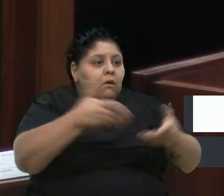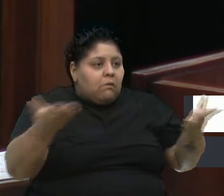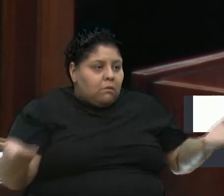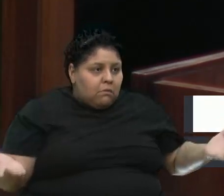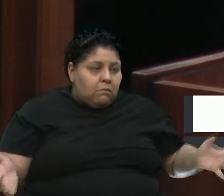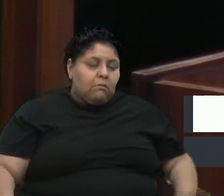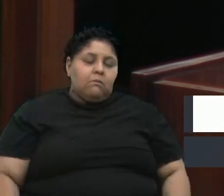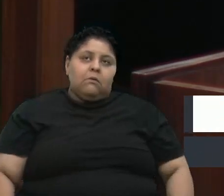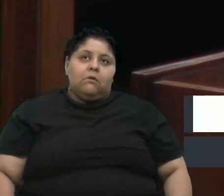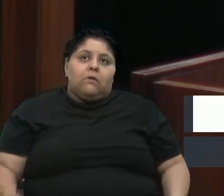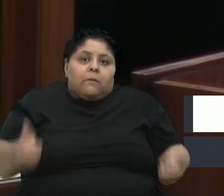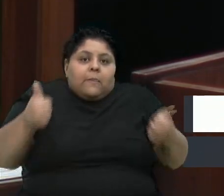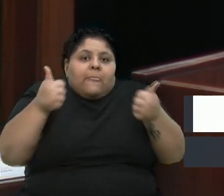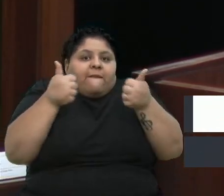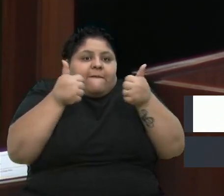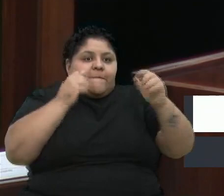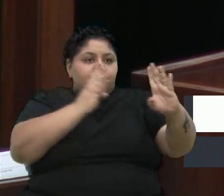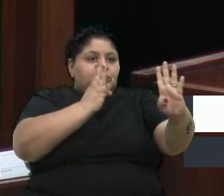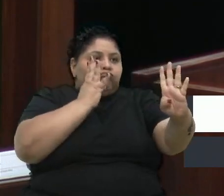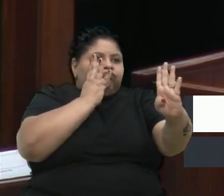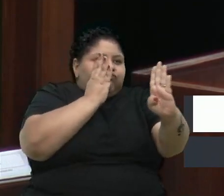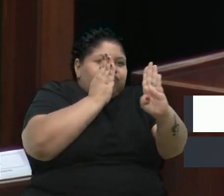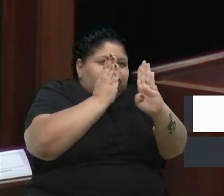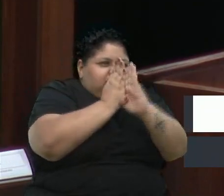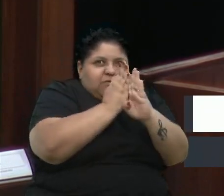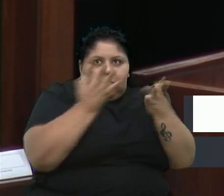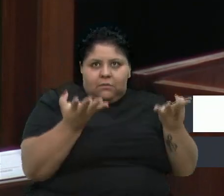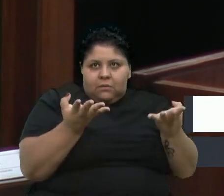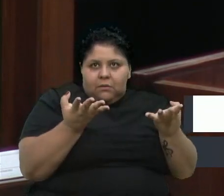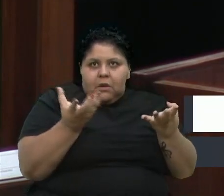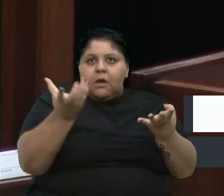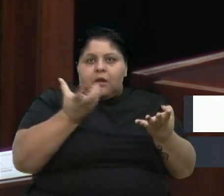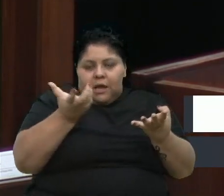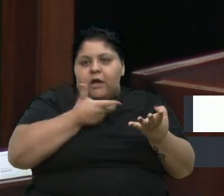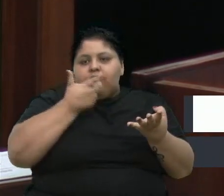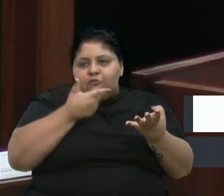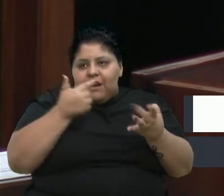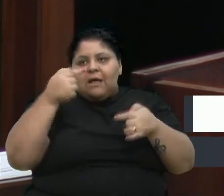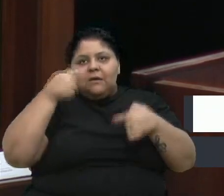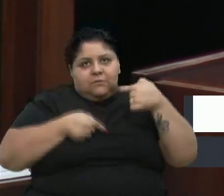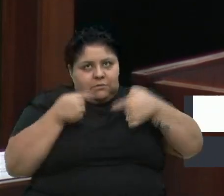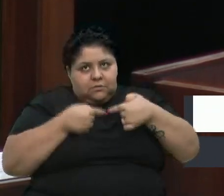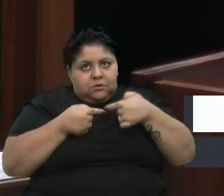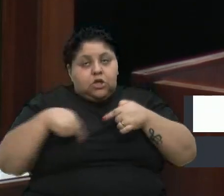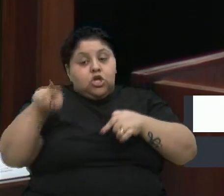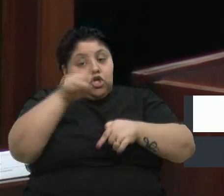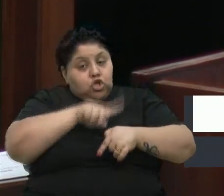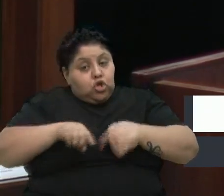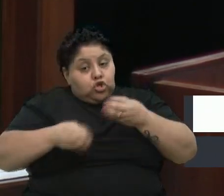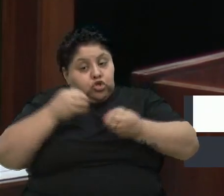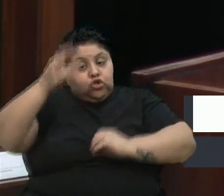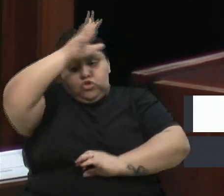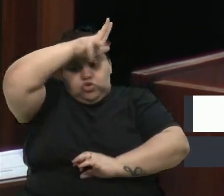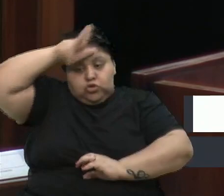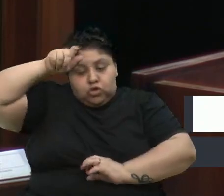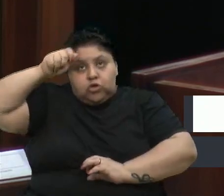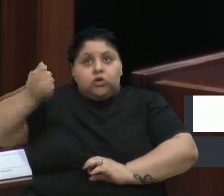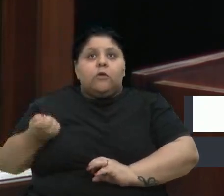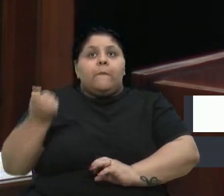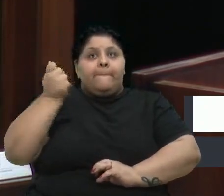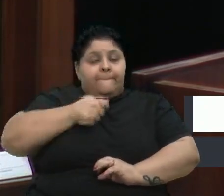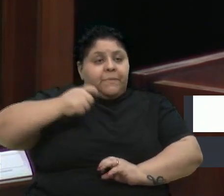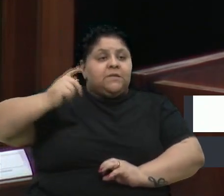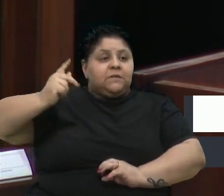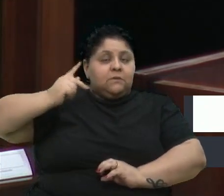Então, gente, eu quero trazer essa discussão. Nós, enquanto município, precisamos de uma